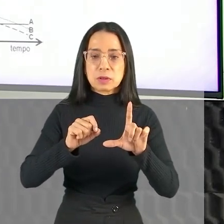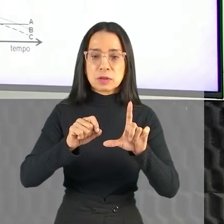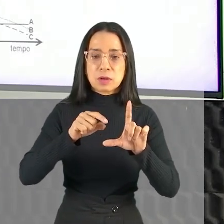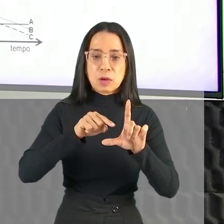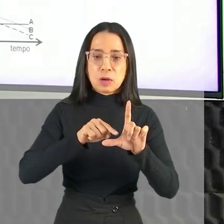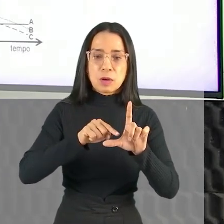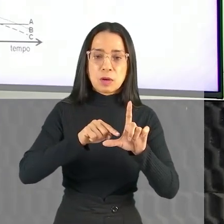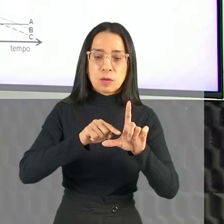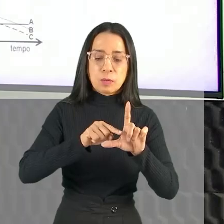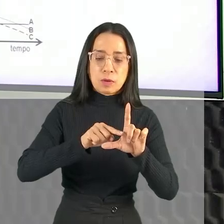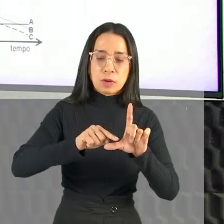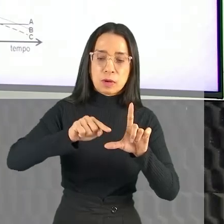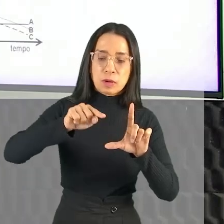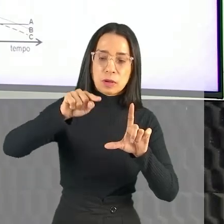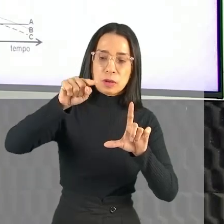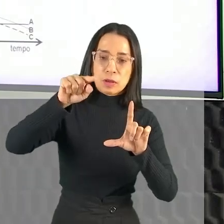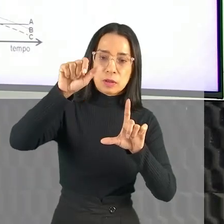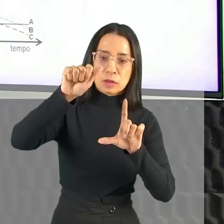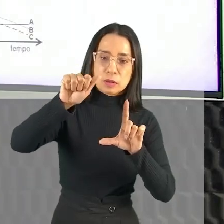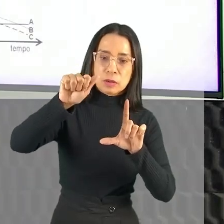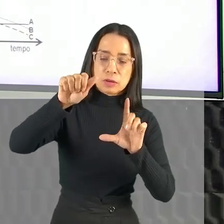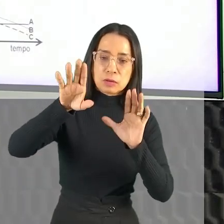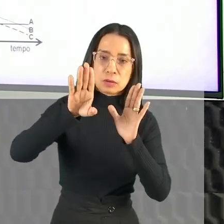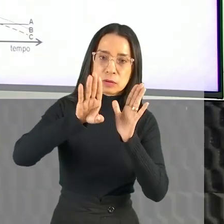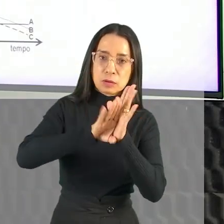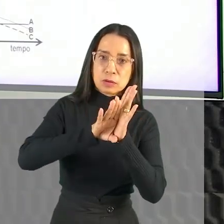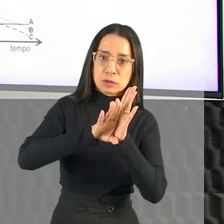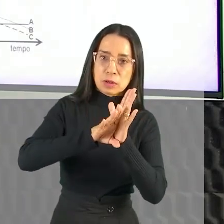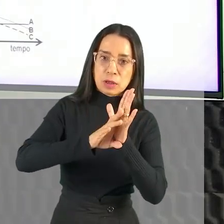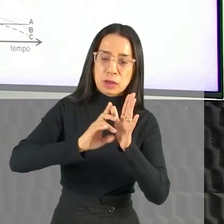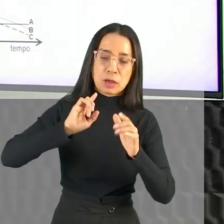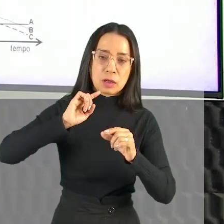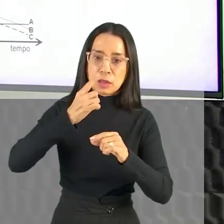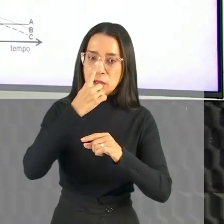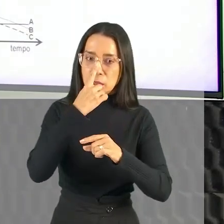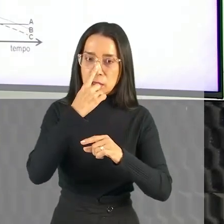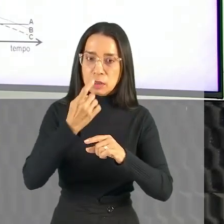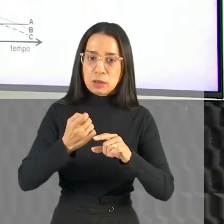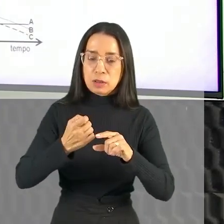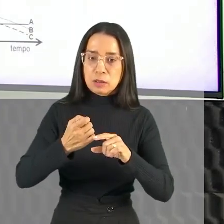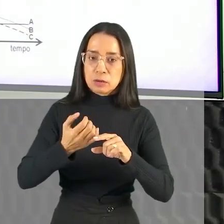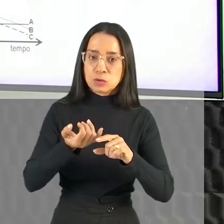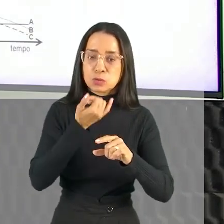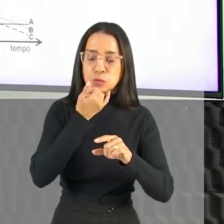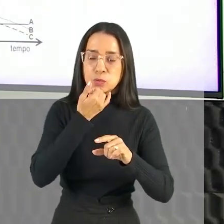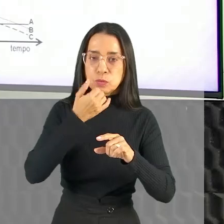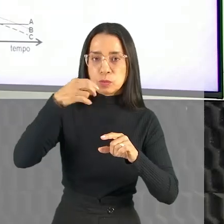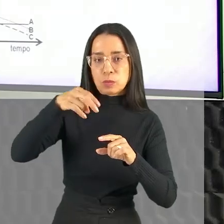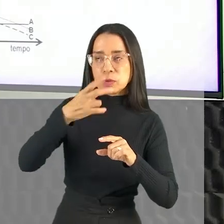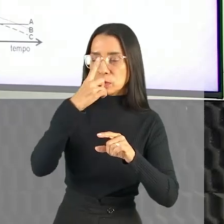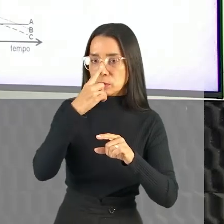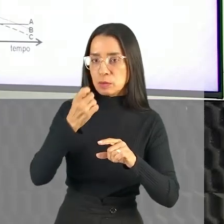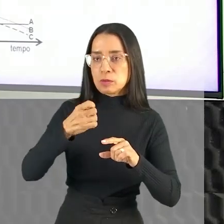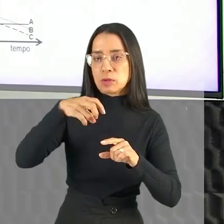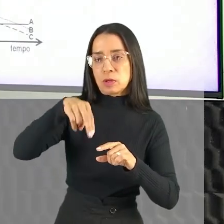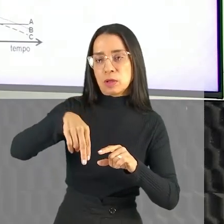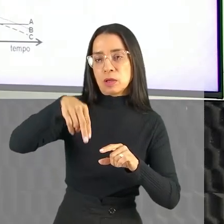de chegada de poluentes nesses corpos d'água, chegada de nitrogênio e fósforo,